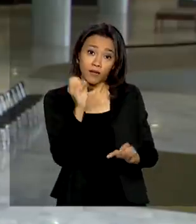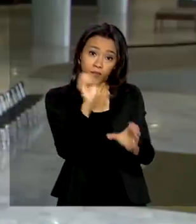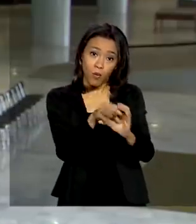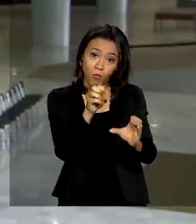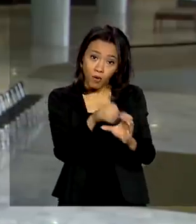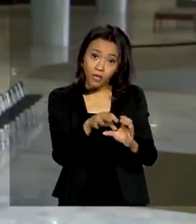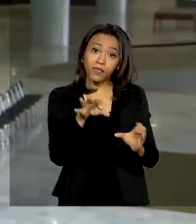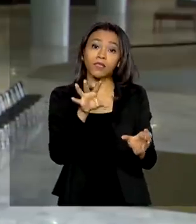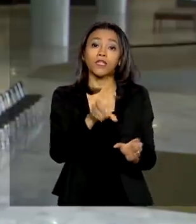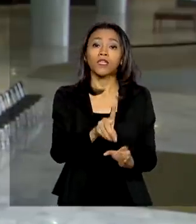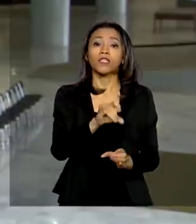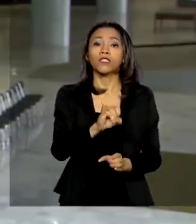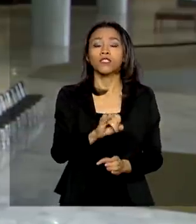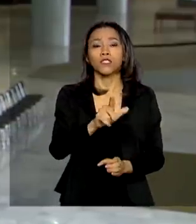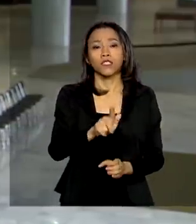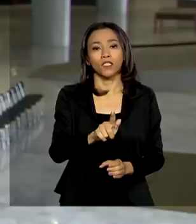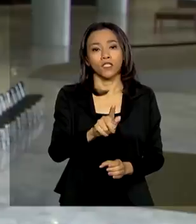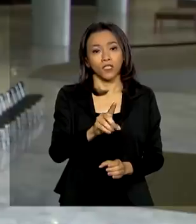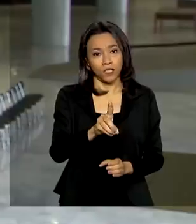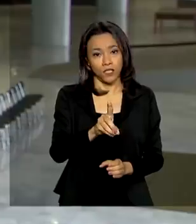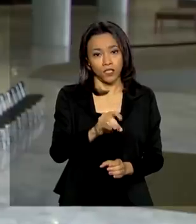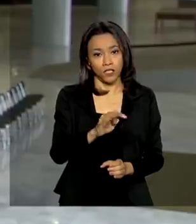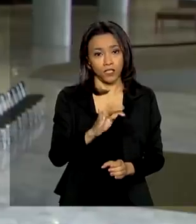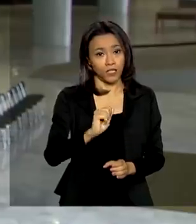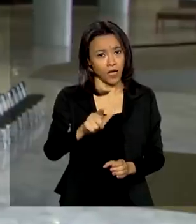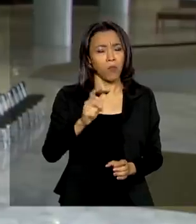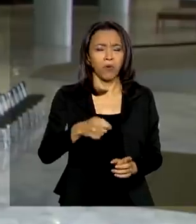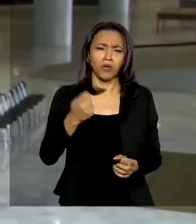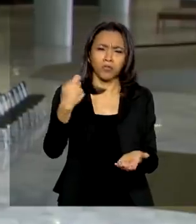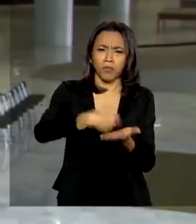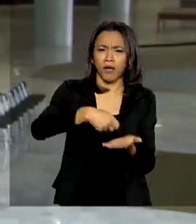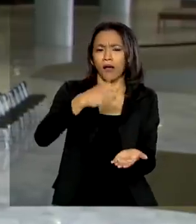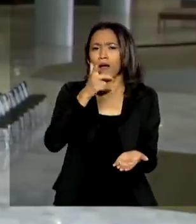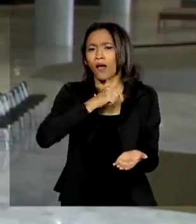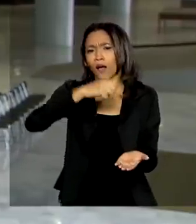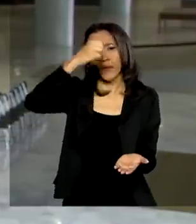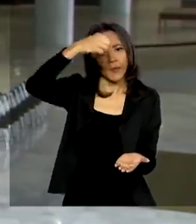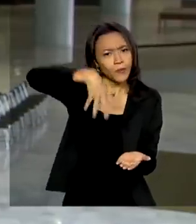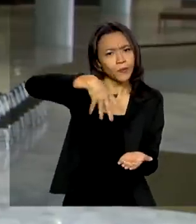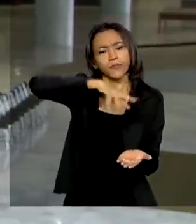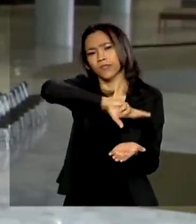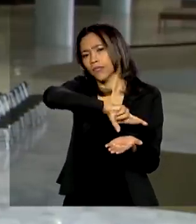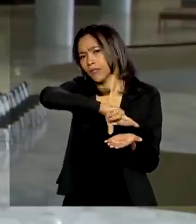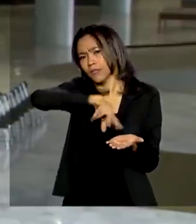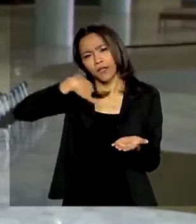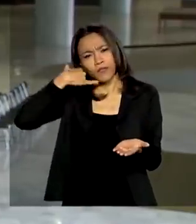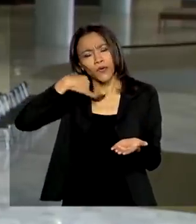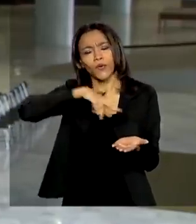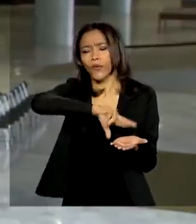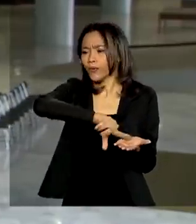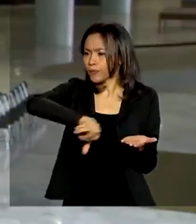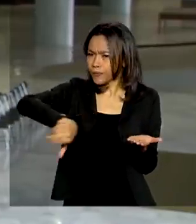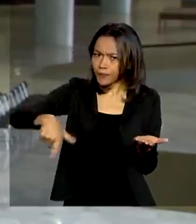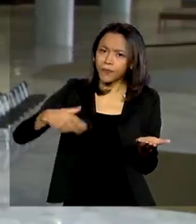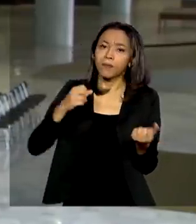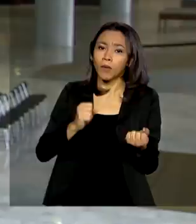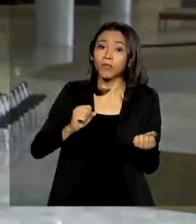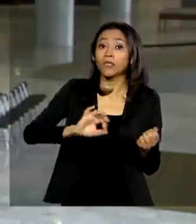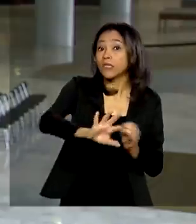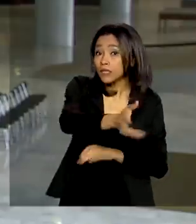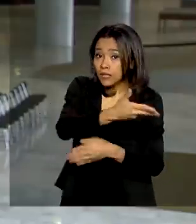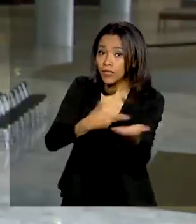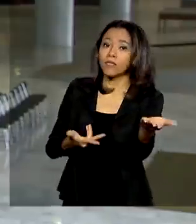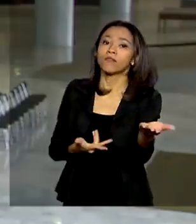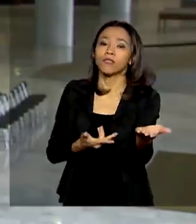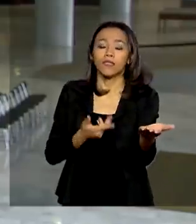da Caixa pode pagar boletos como água, luz, telefone, entre outros e também fazer transferências